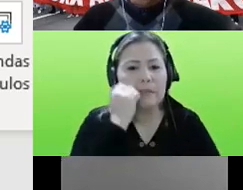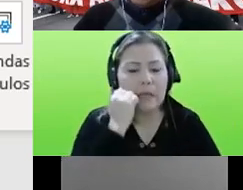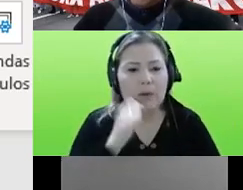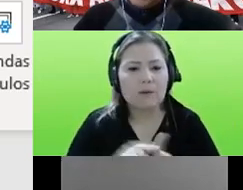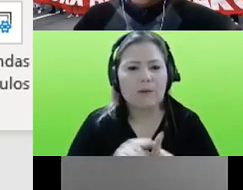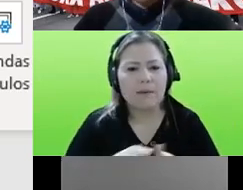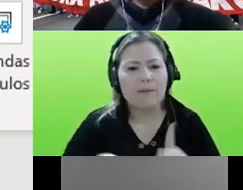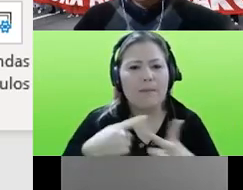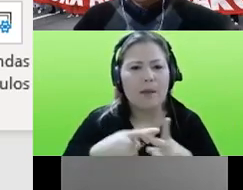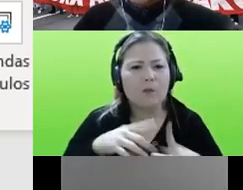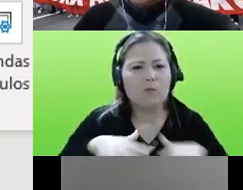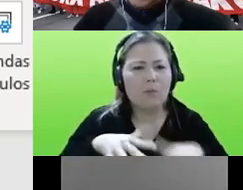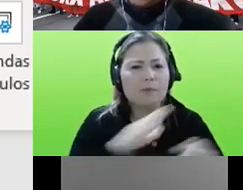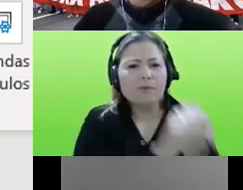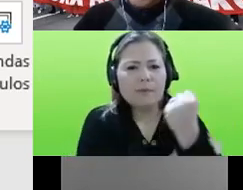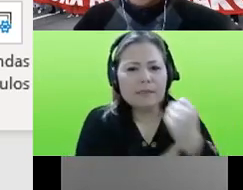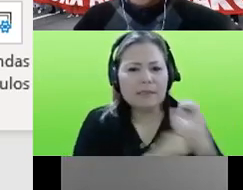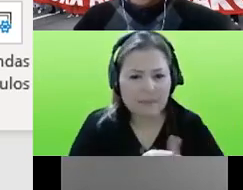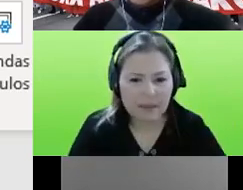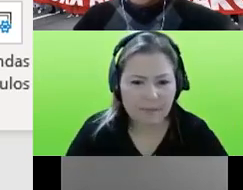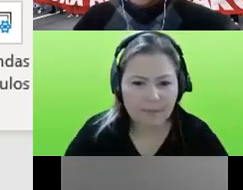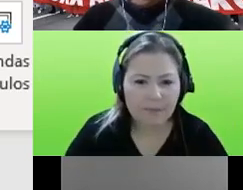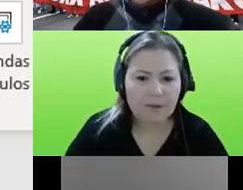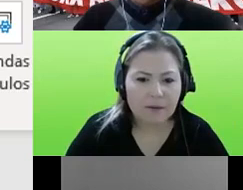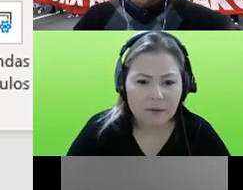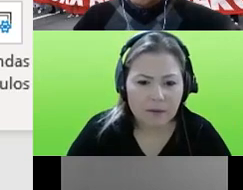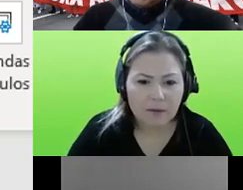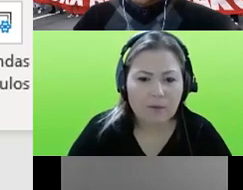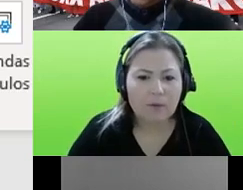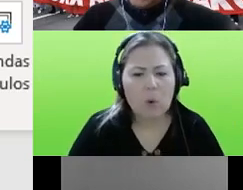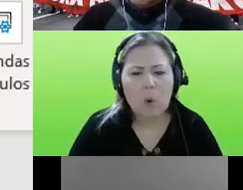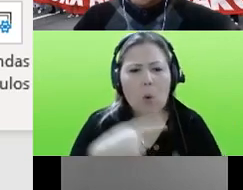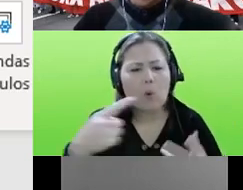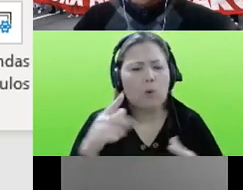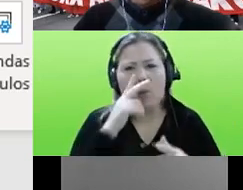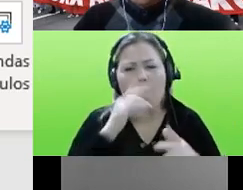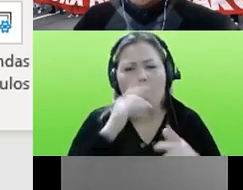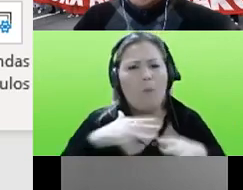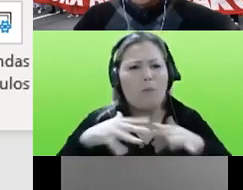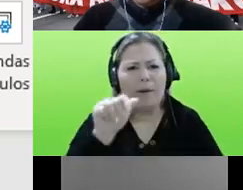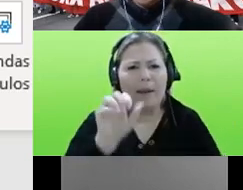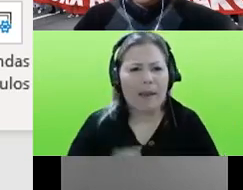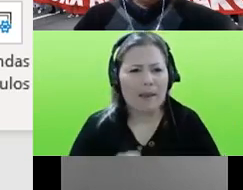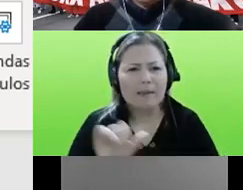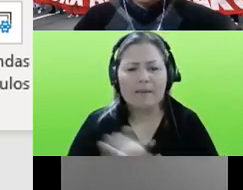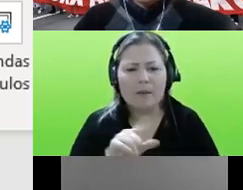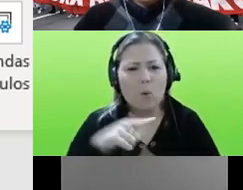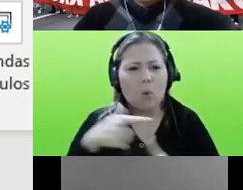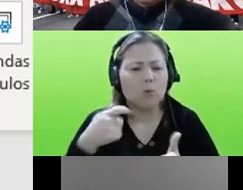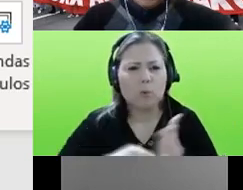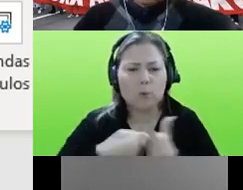dos movimentos feministas, movimento gay e outros movimentos com reivindicações identitárias,